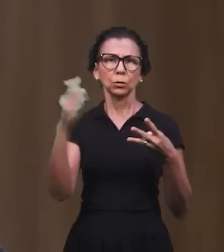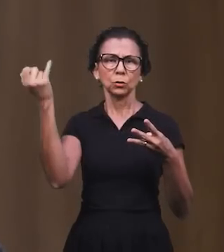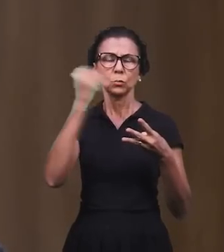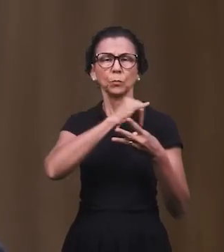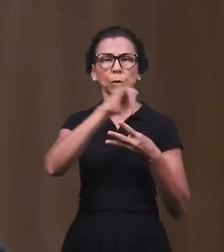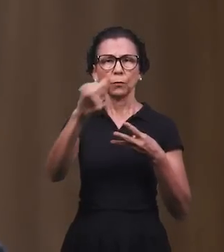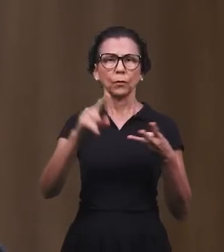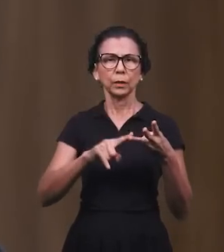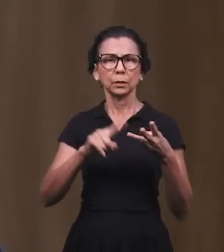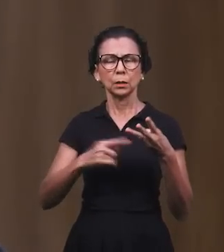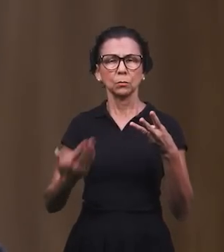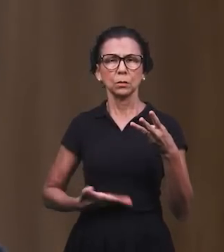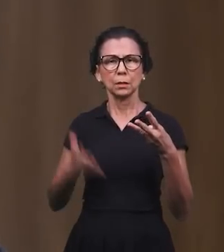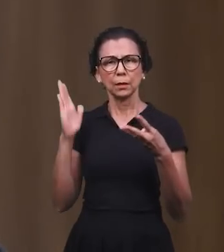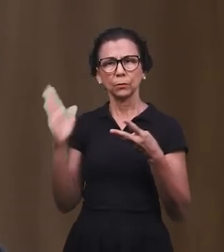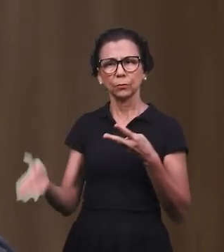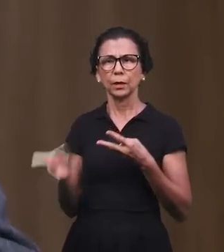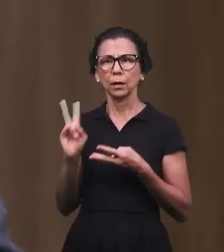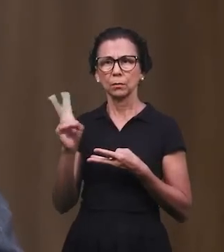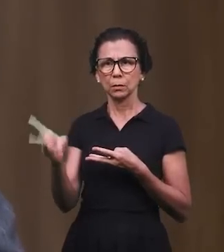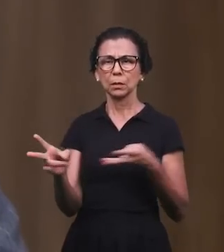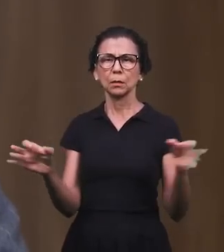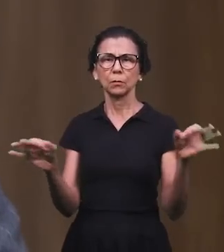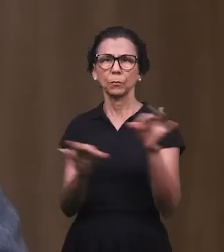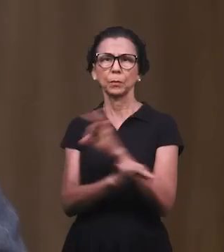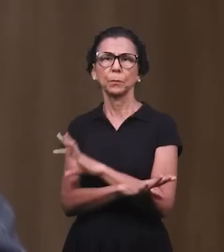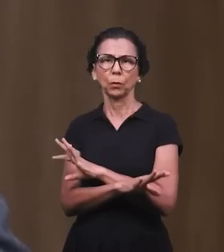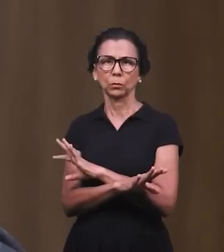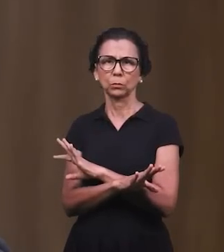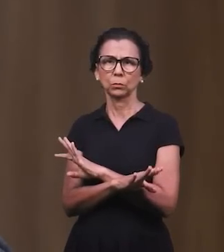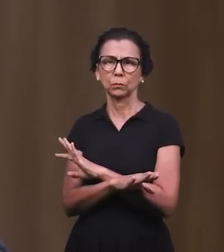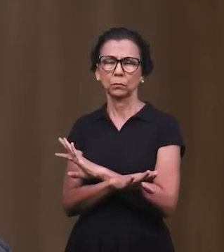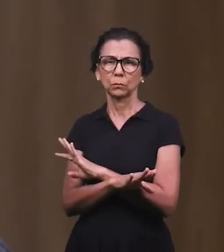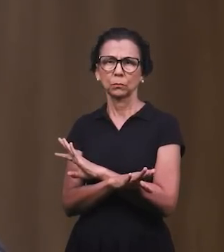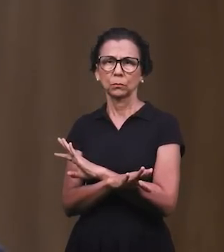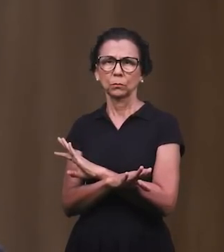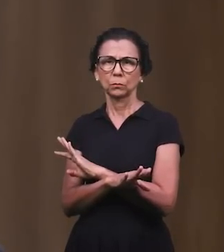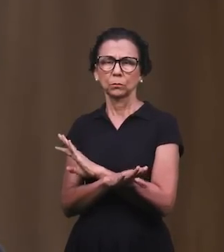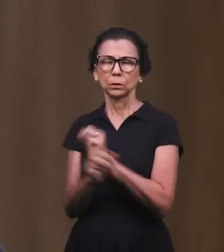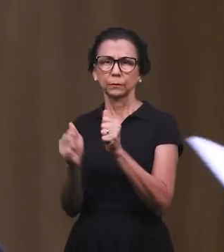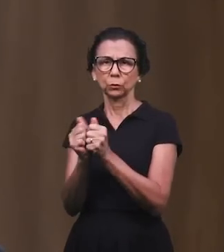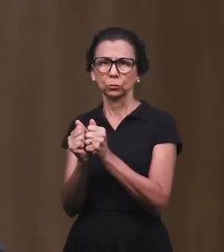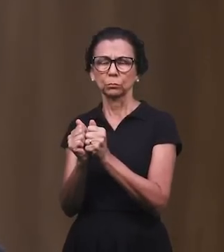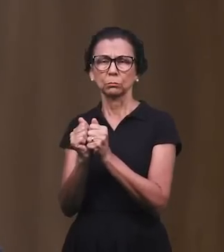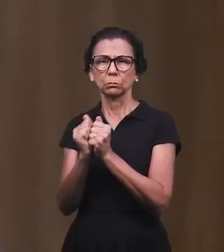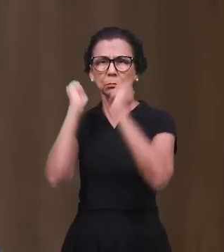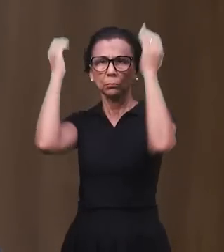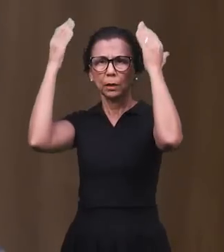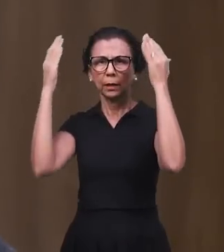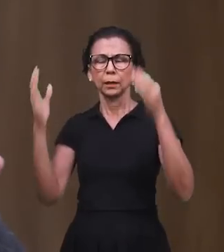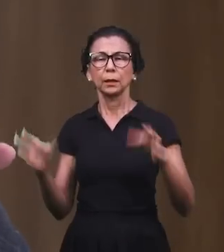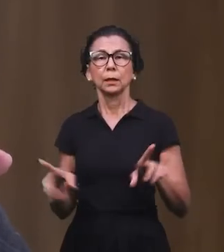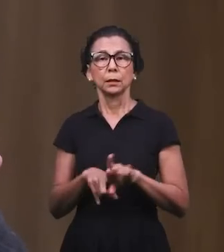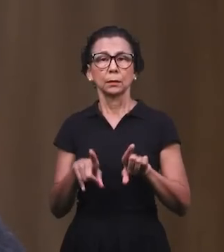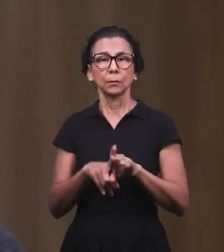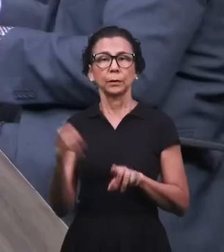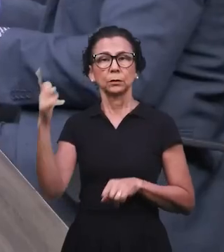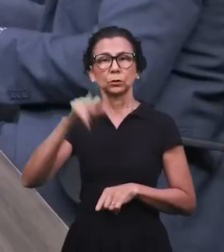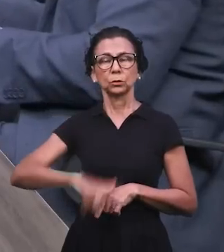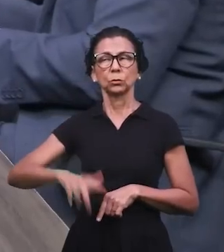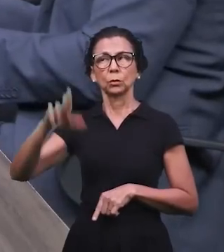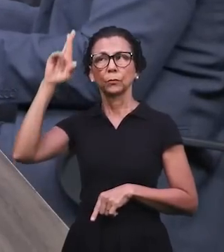a atuar em favor do rei. E também o rei lhes disse, novamente o toque da chofar.